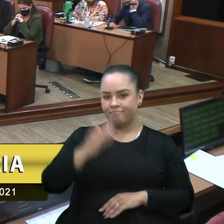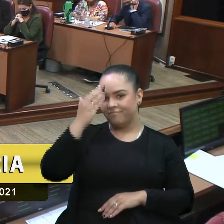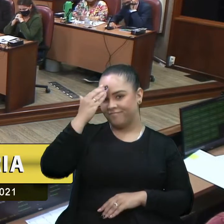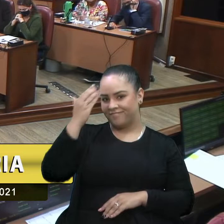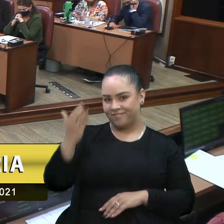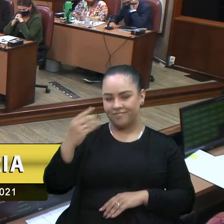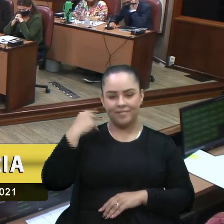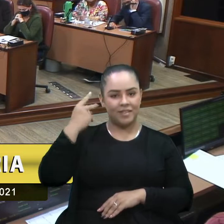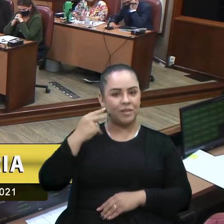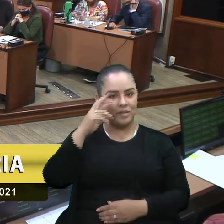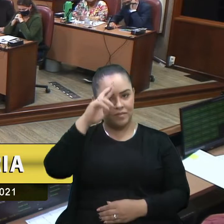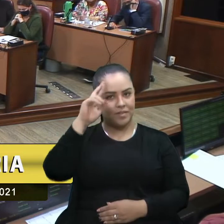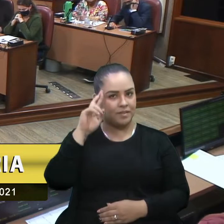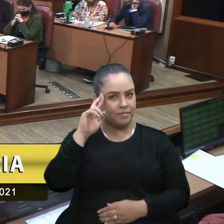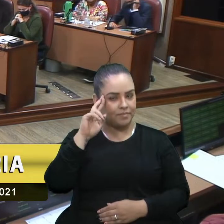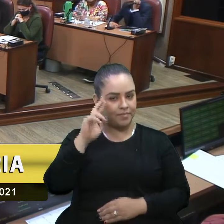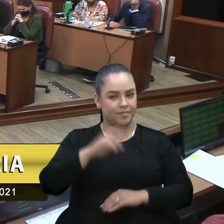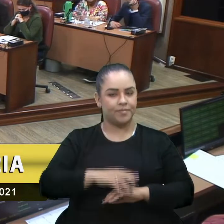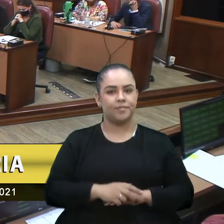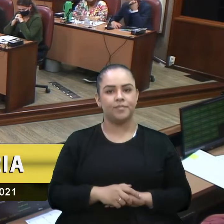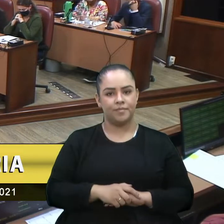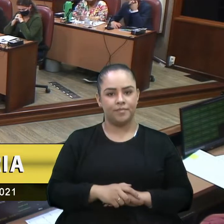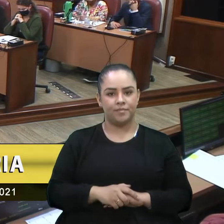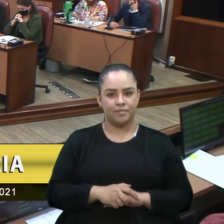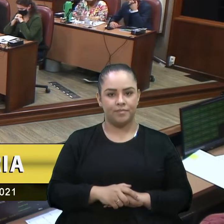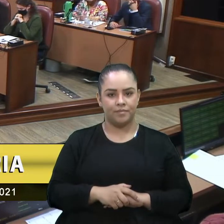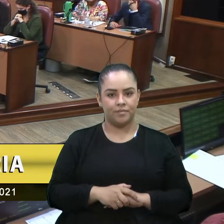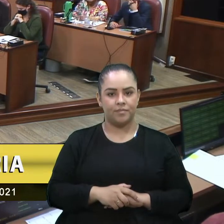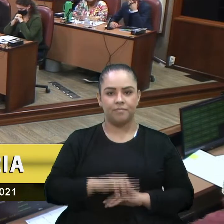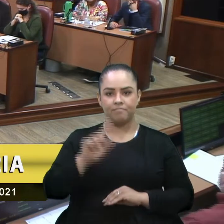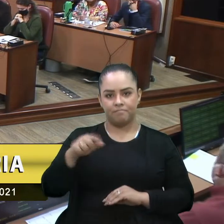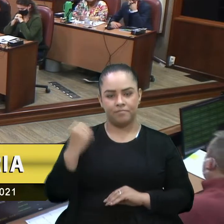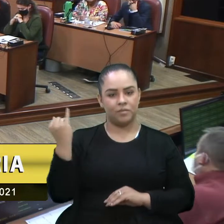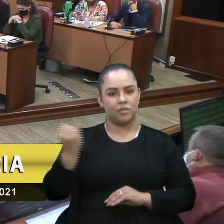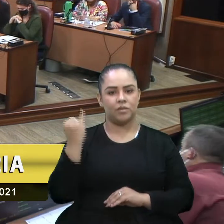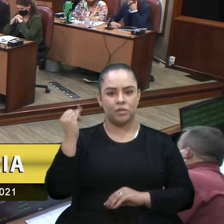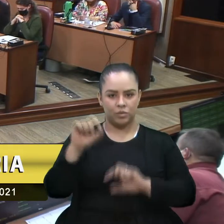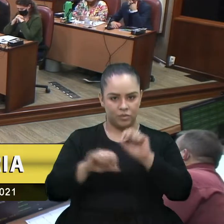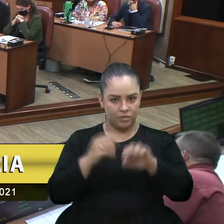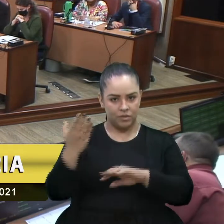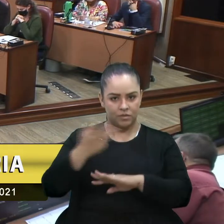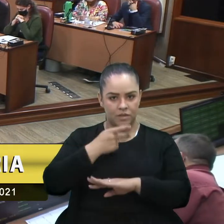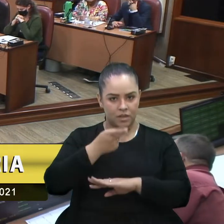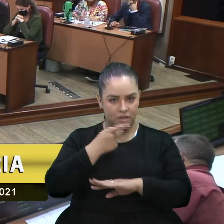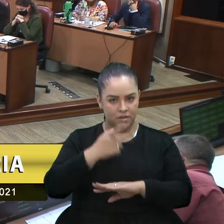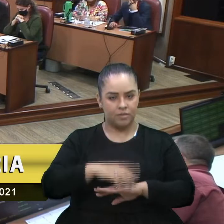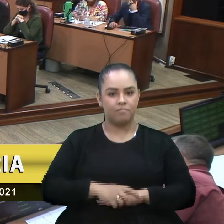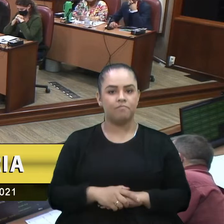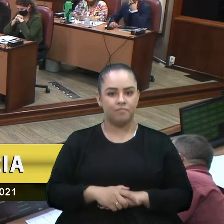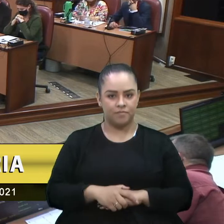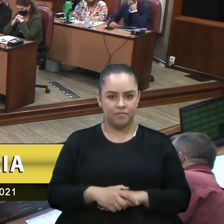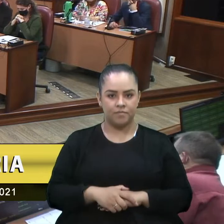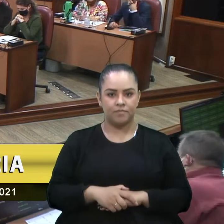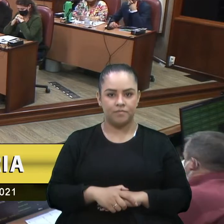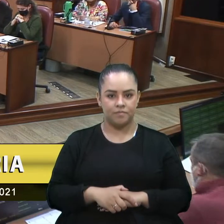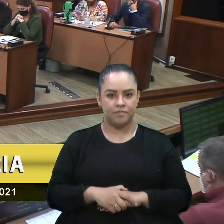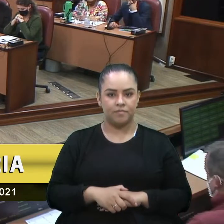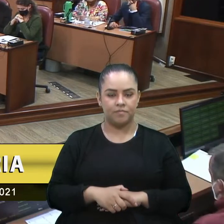Obrigado, vereador Rafael. É muito importante a pauta que o senhor traz aqui.